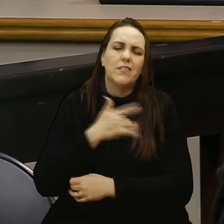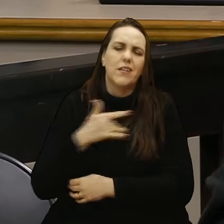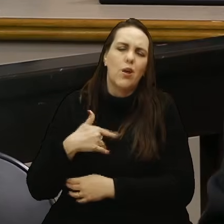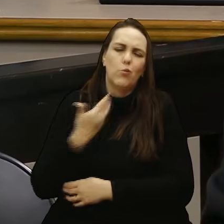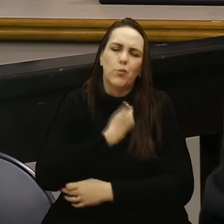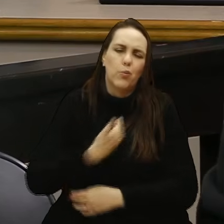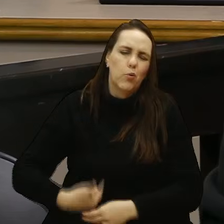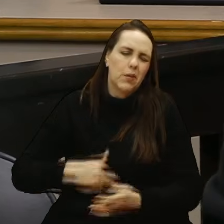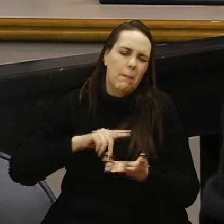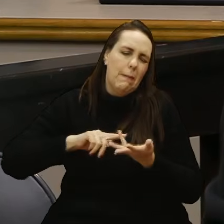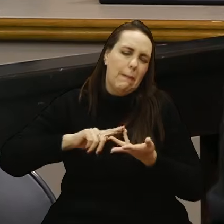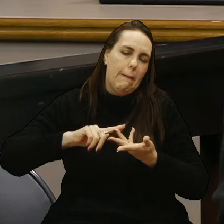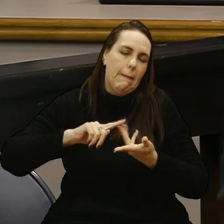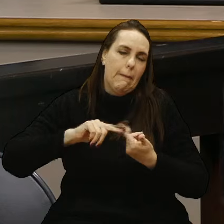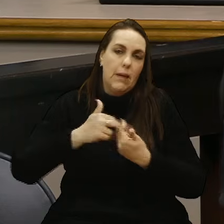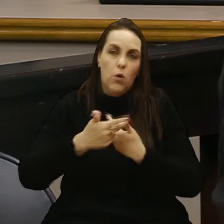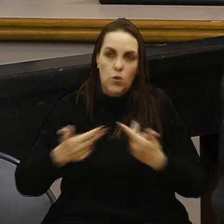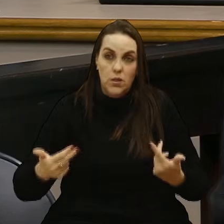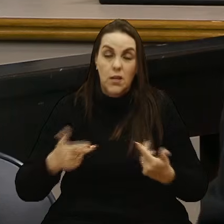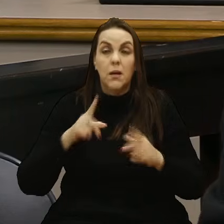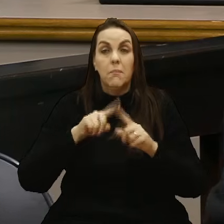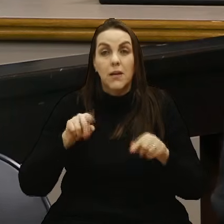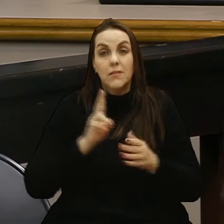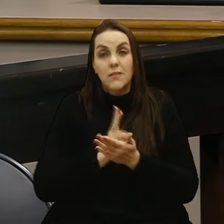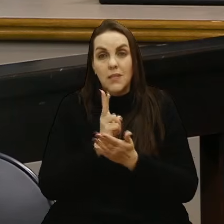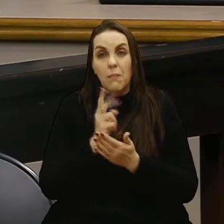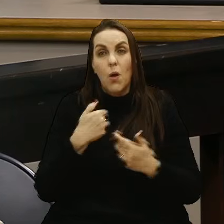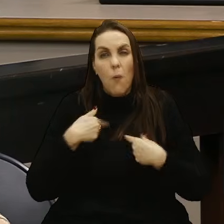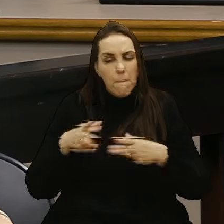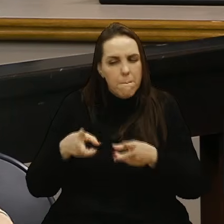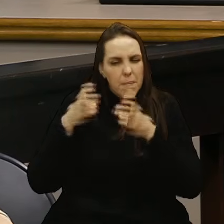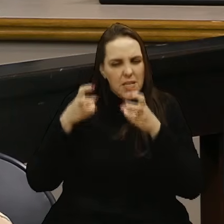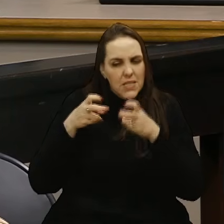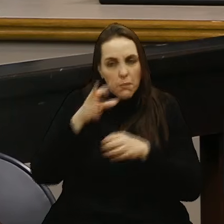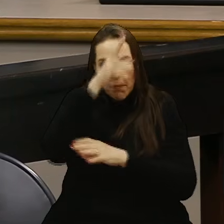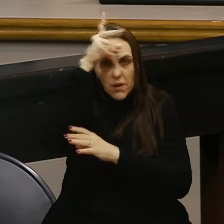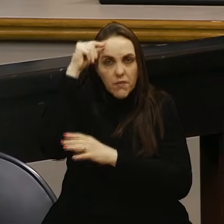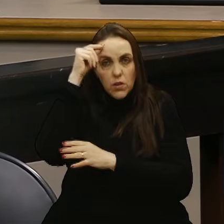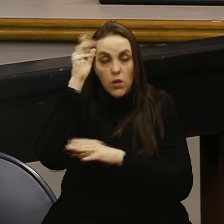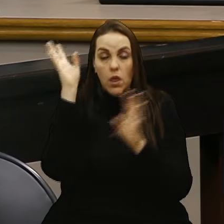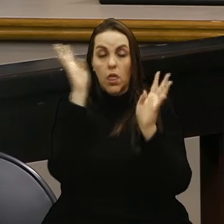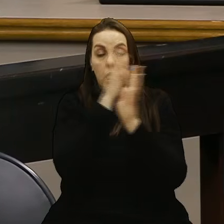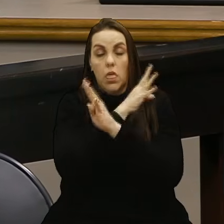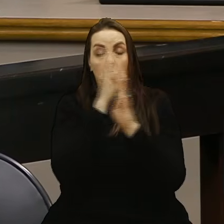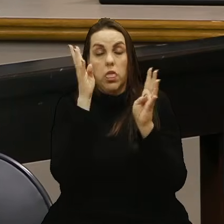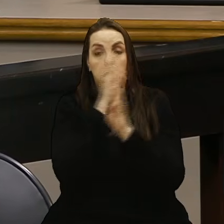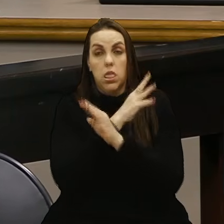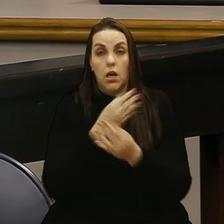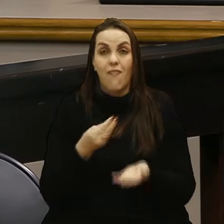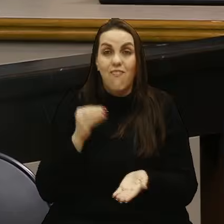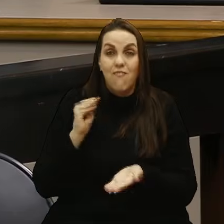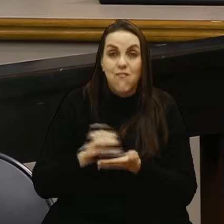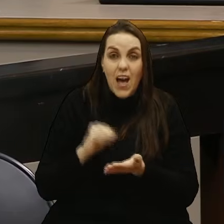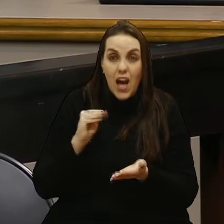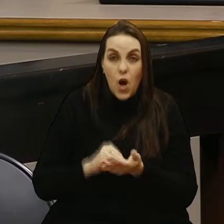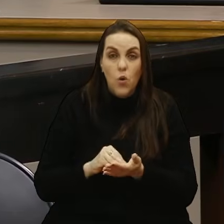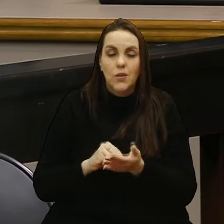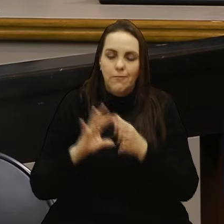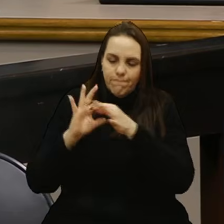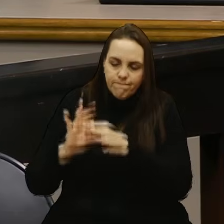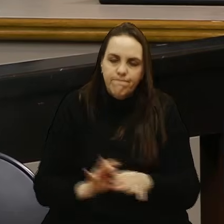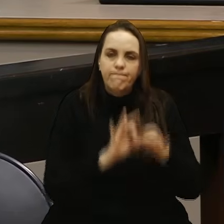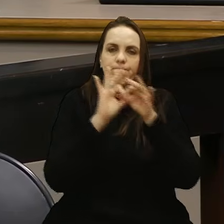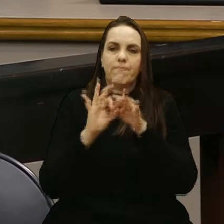de outras coisas, mas aqui sempre o que eu noto dessa prefeitura é que eles são perdidos. Falta, assim, uma integração entre